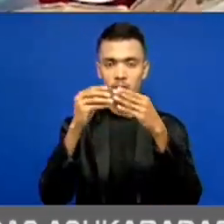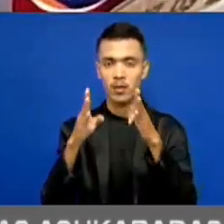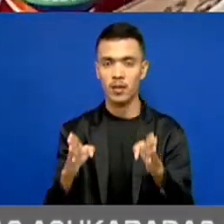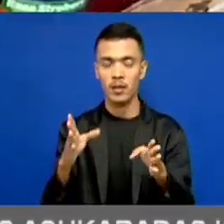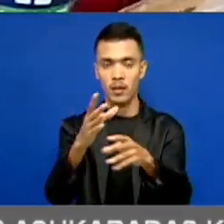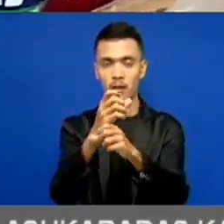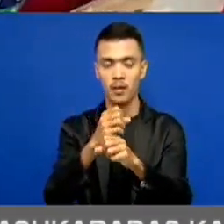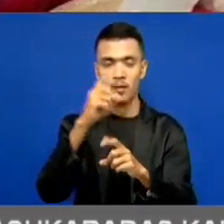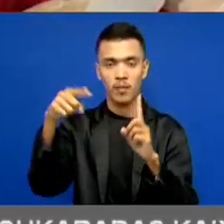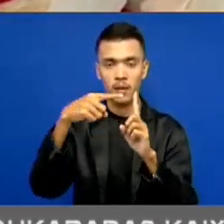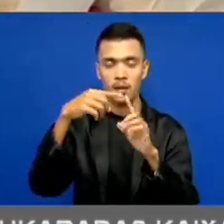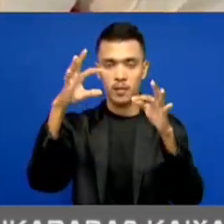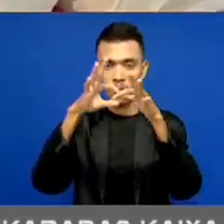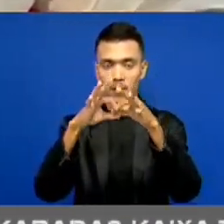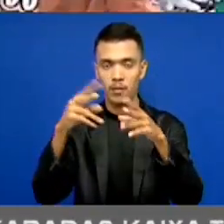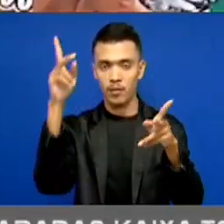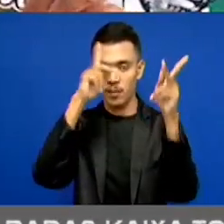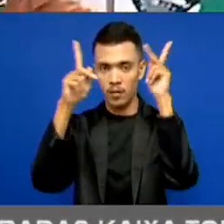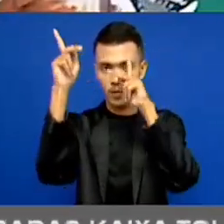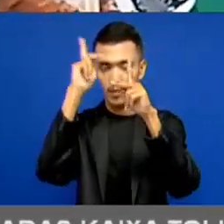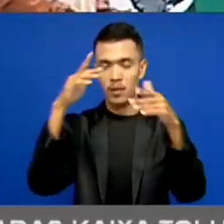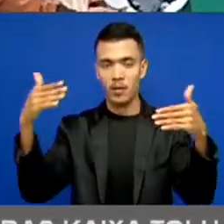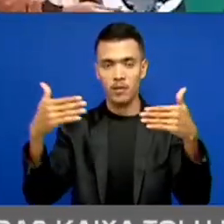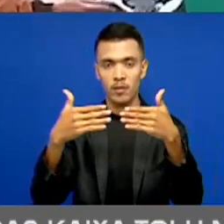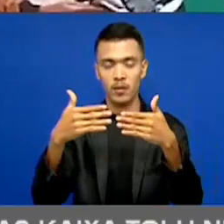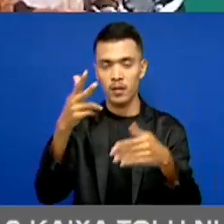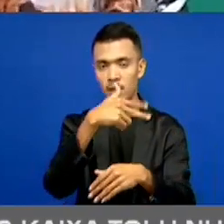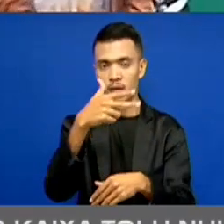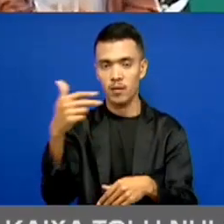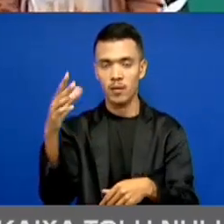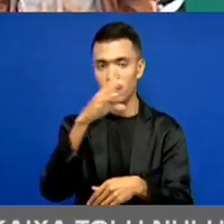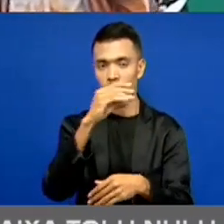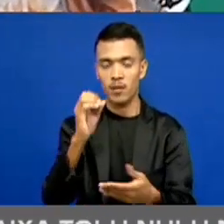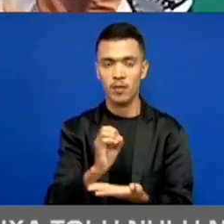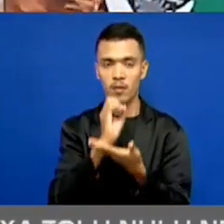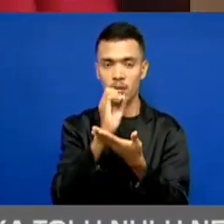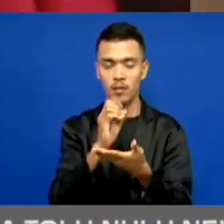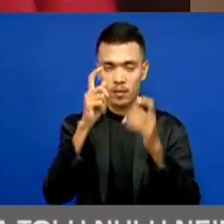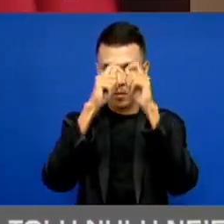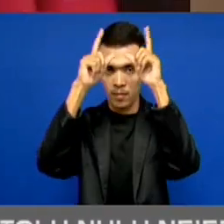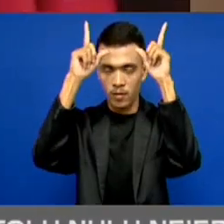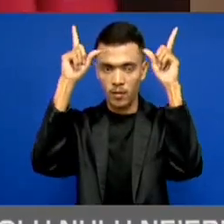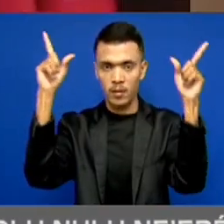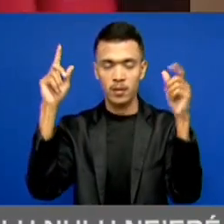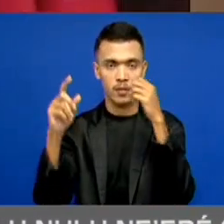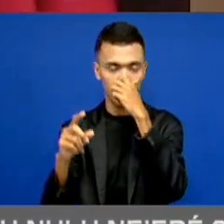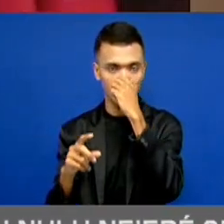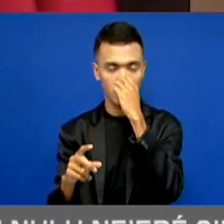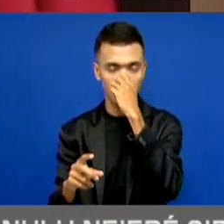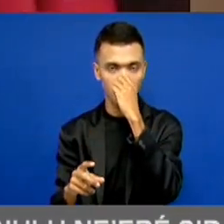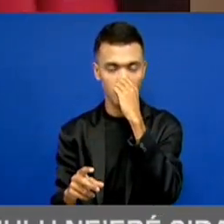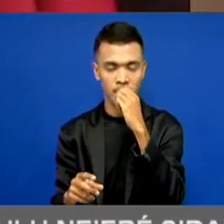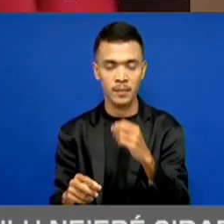banhira membro Sira Halo Patrulhamento entre fronteira Napa, Indonésia, no Oisilo Timor-Leste. Resulta da operação